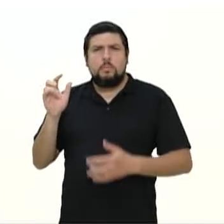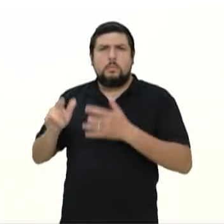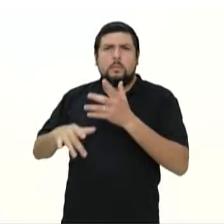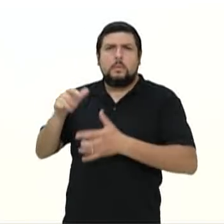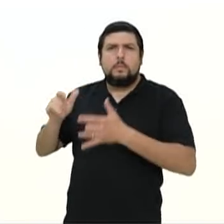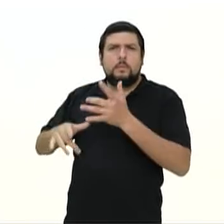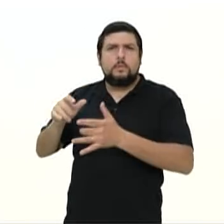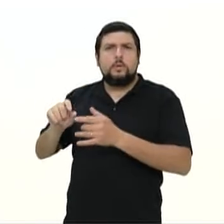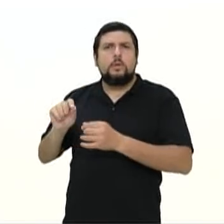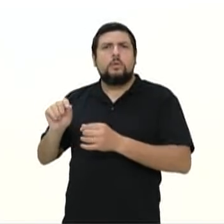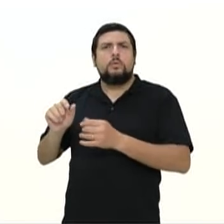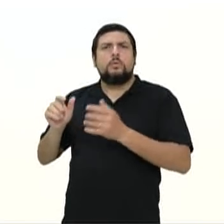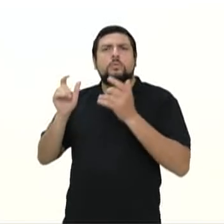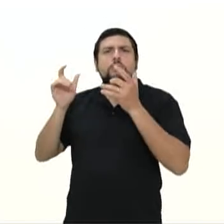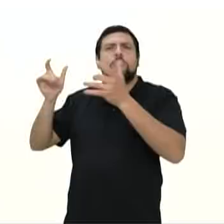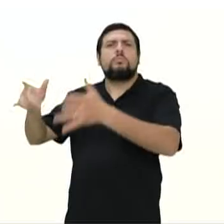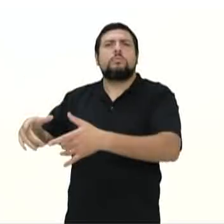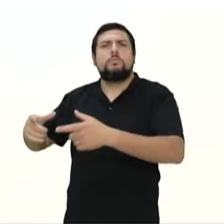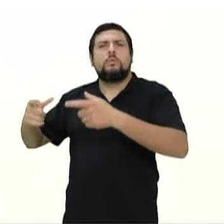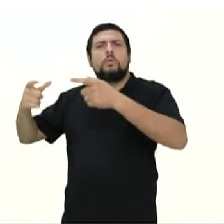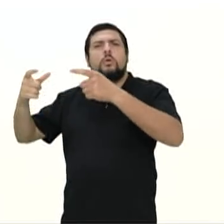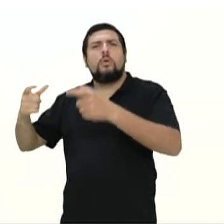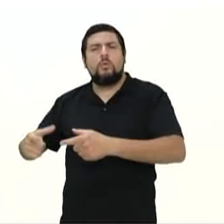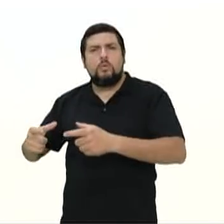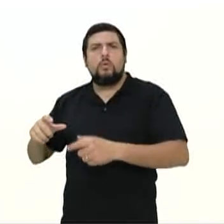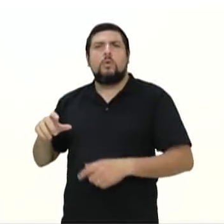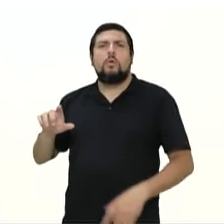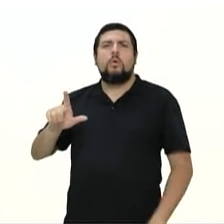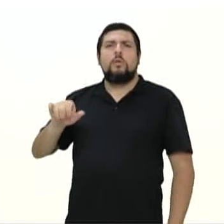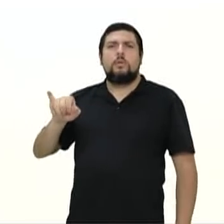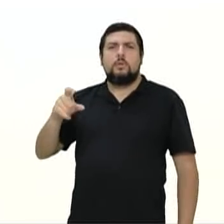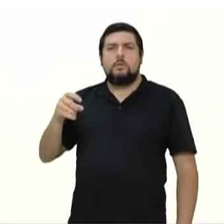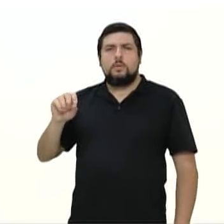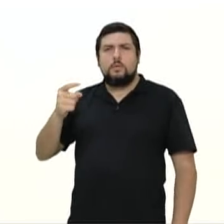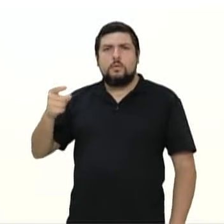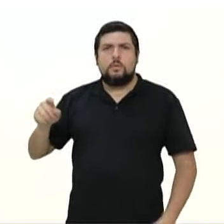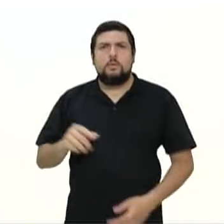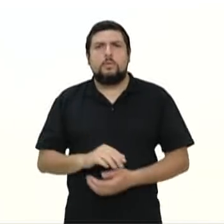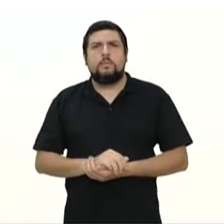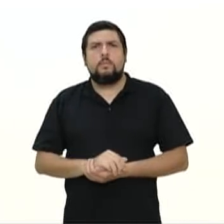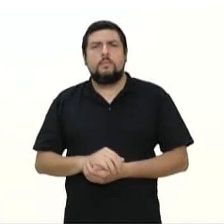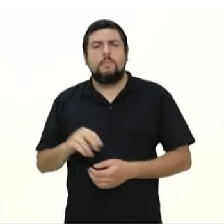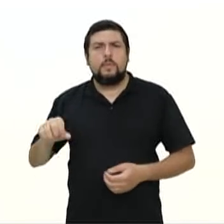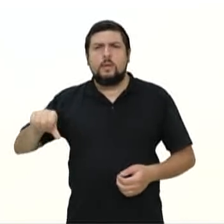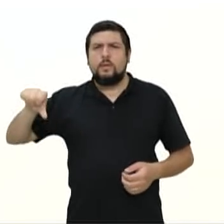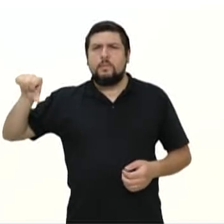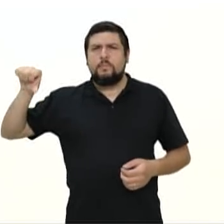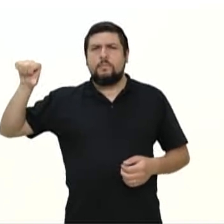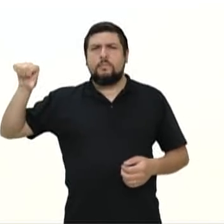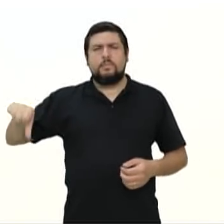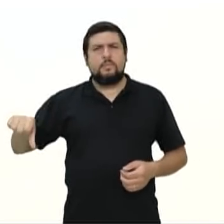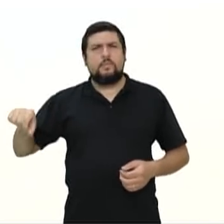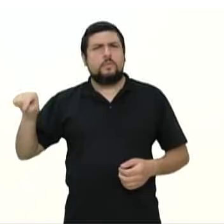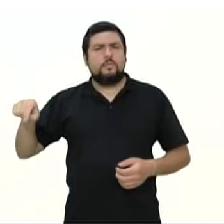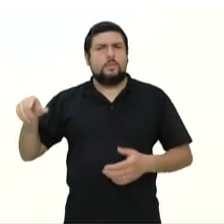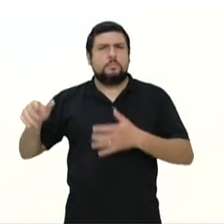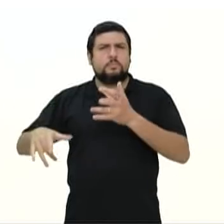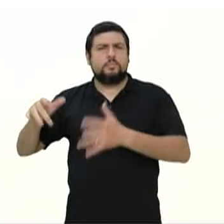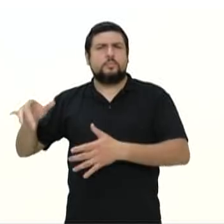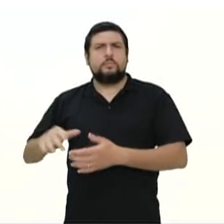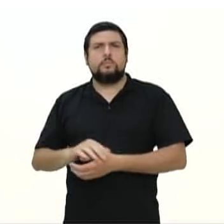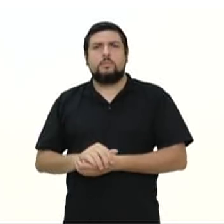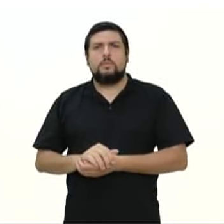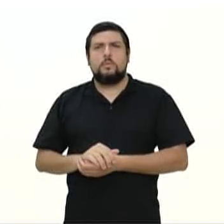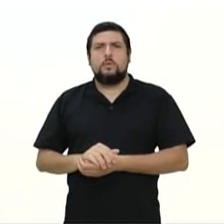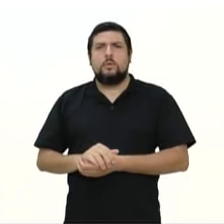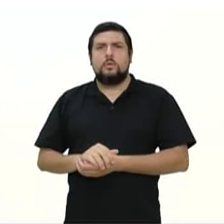como destinação final o lixão, né? A pior forma possível de descartes, então, volta lá, 6